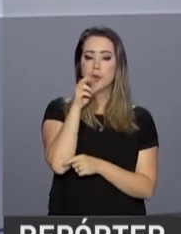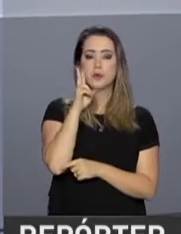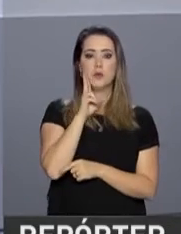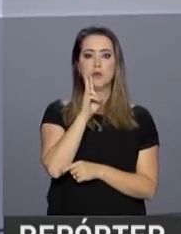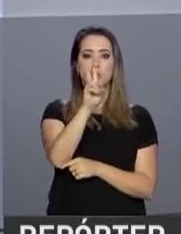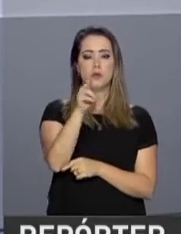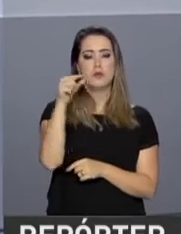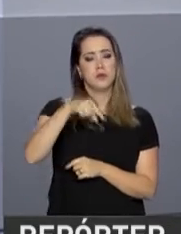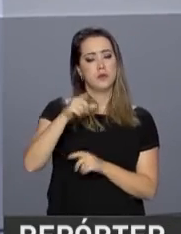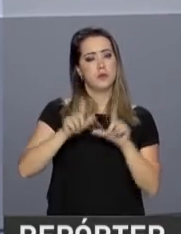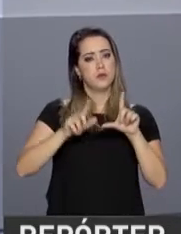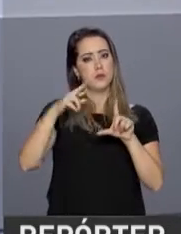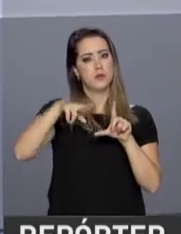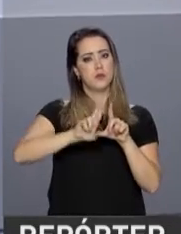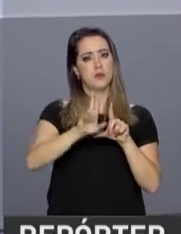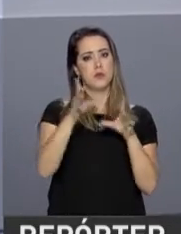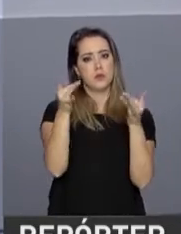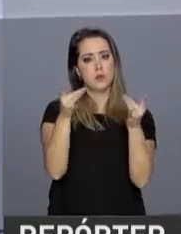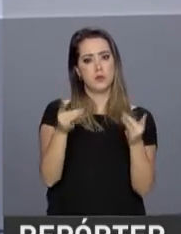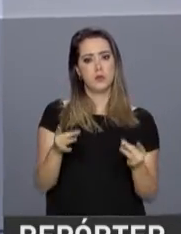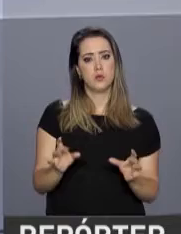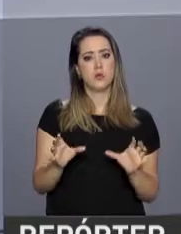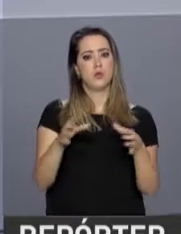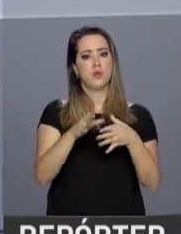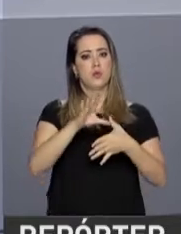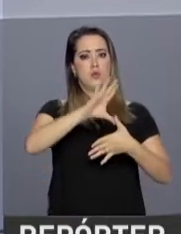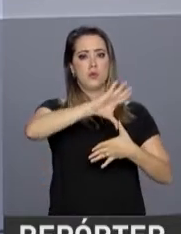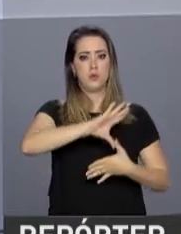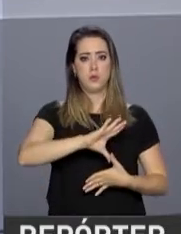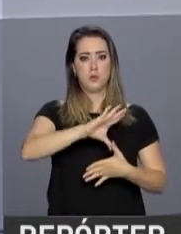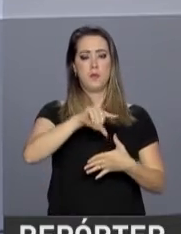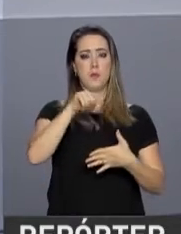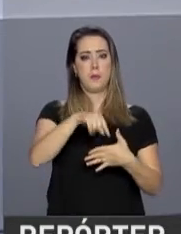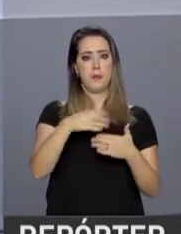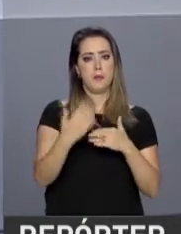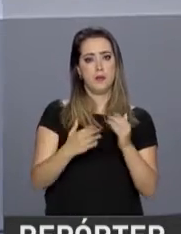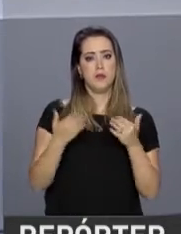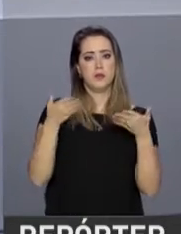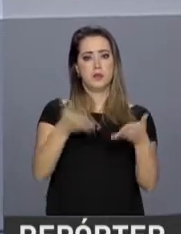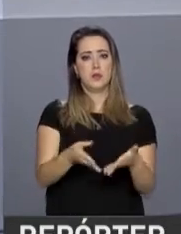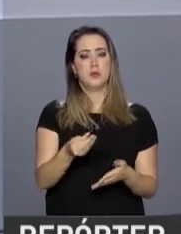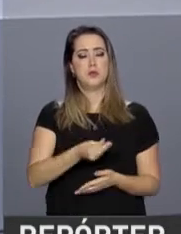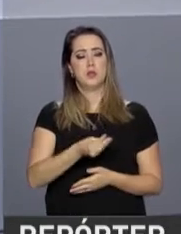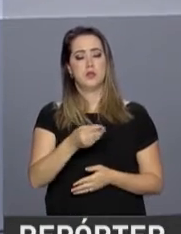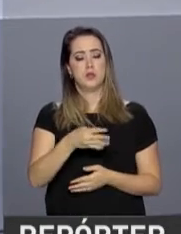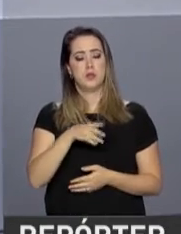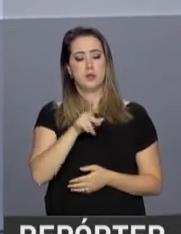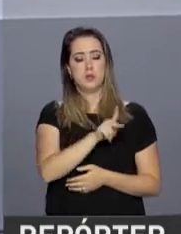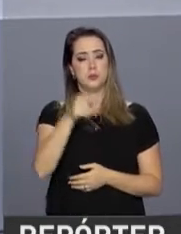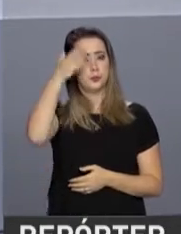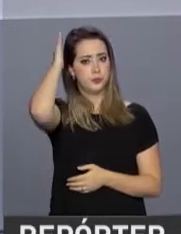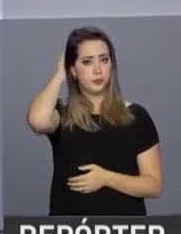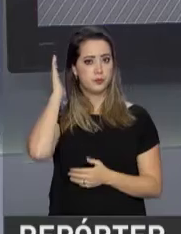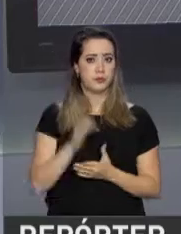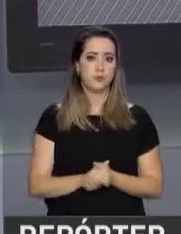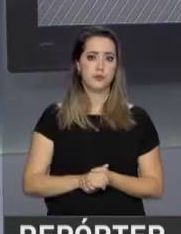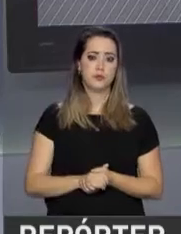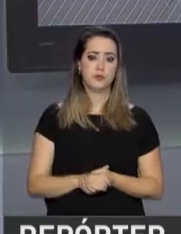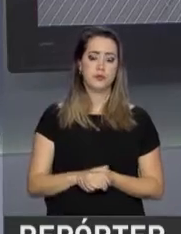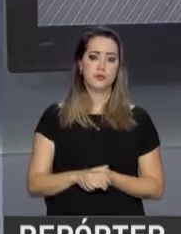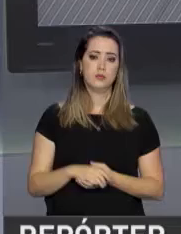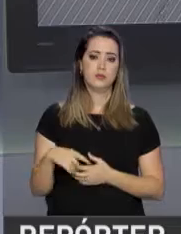acompanha aqui na nbr os detalhes da cúpula das américas a participação do presidente michel temer neste encontro